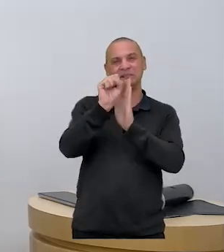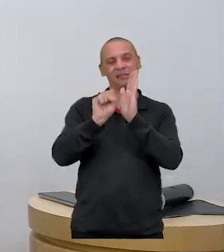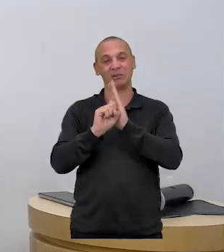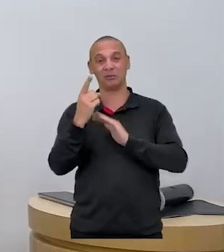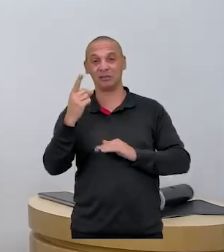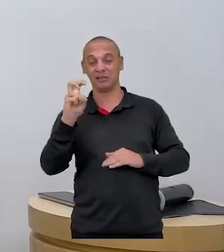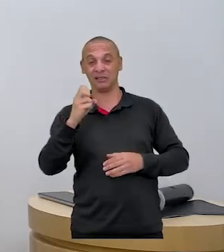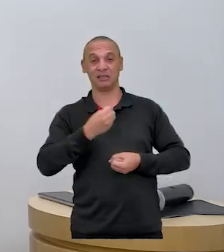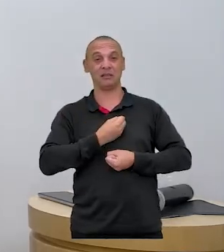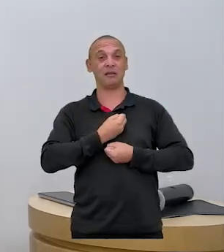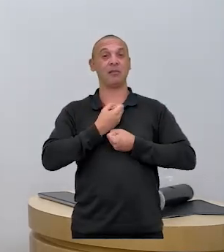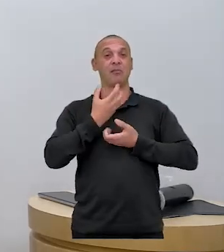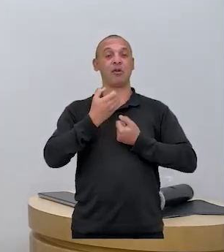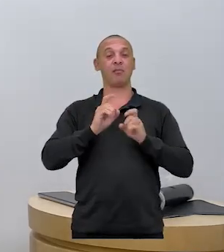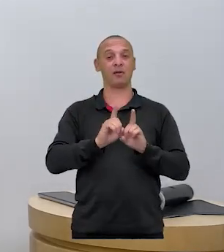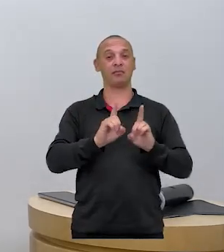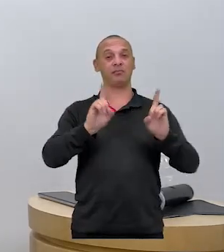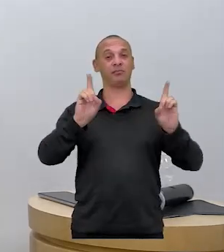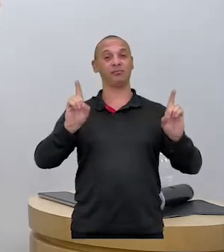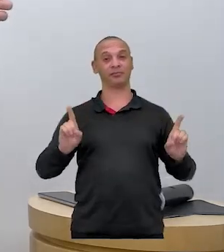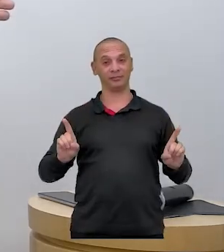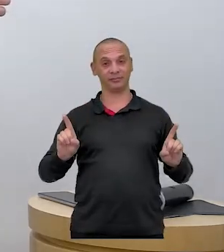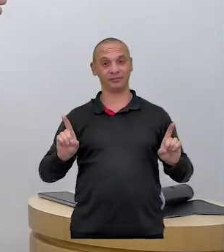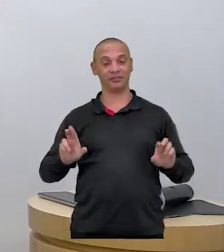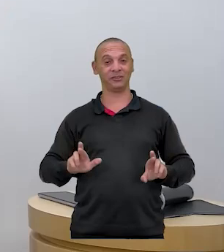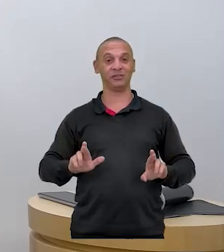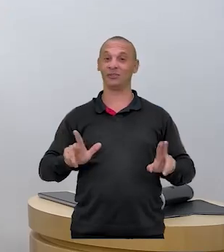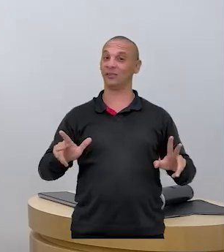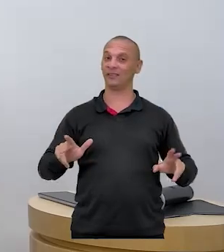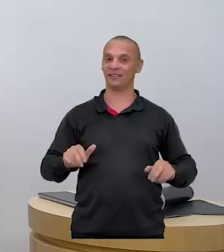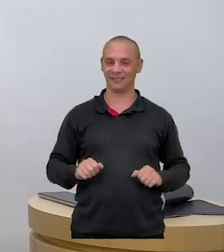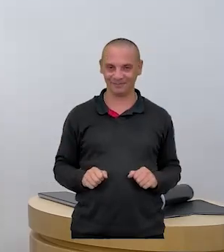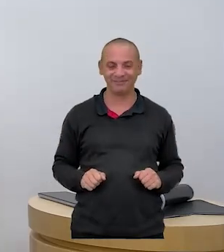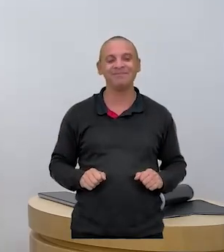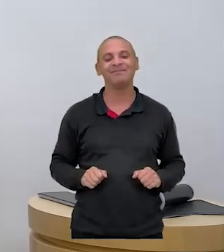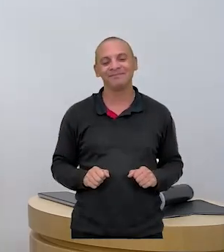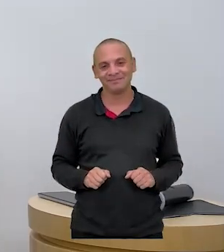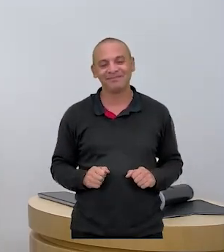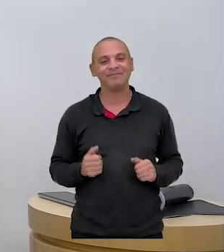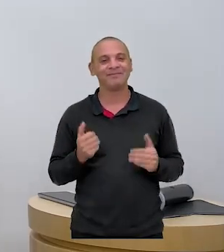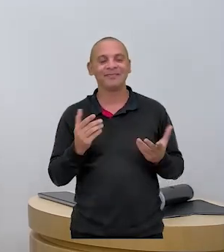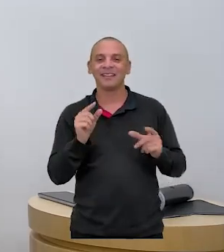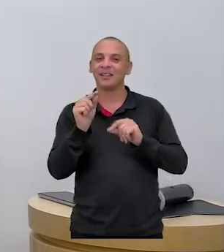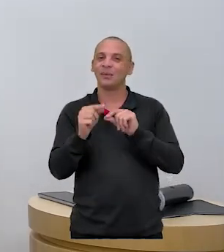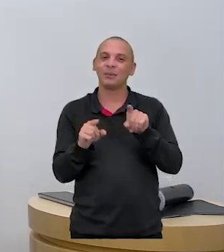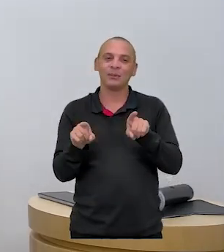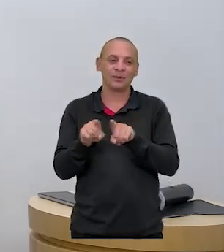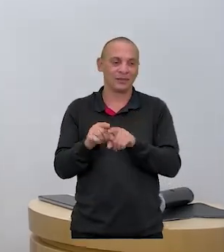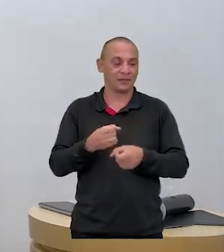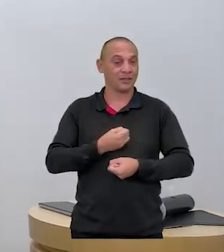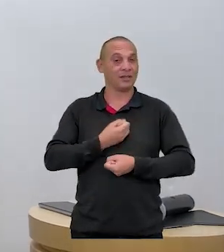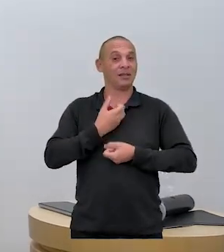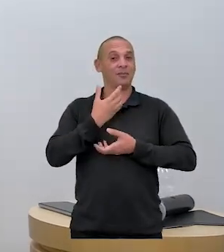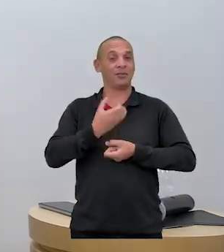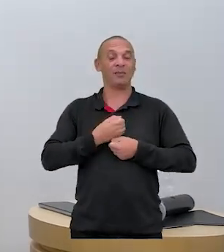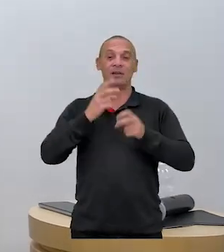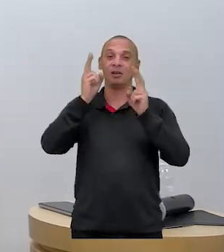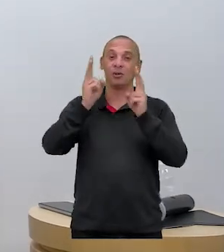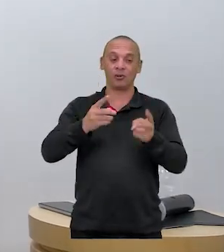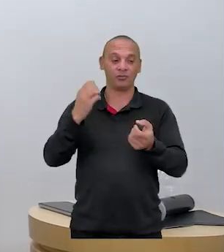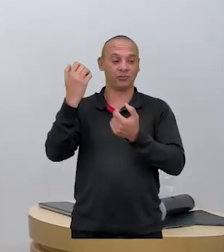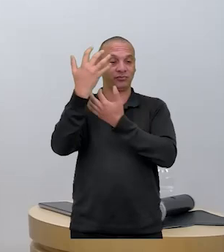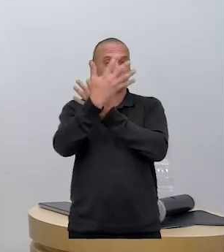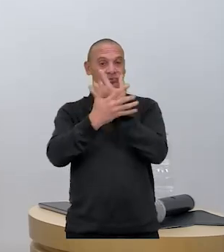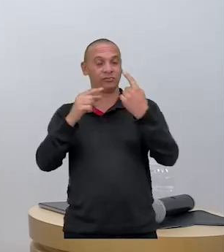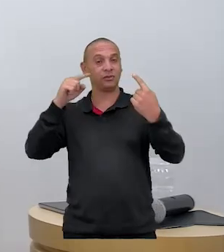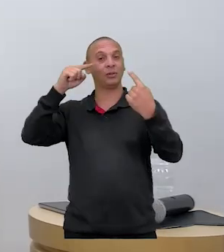poema foi para um lado e as canções foram para um outro. E para que os poemas continuassem com a